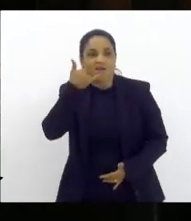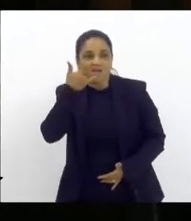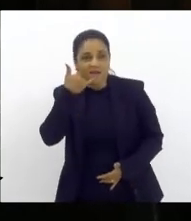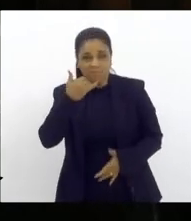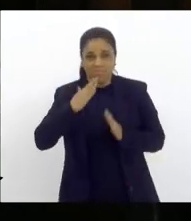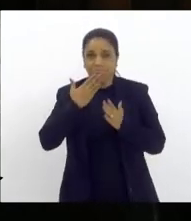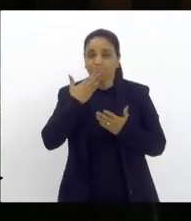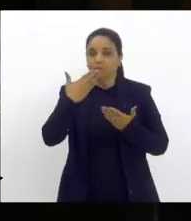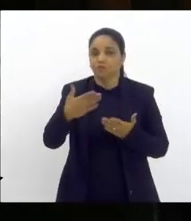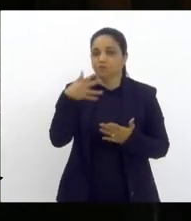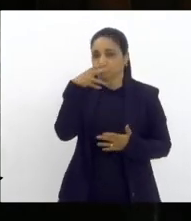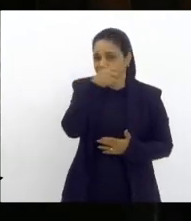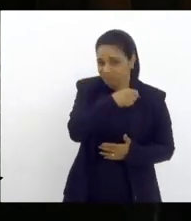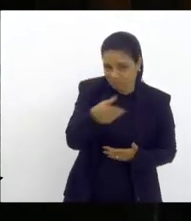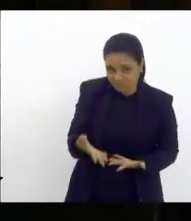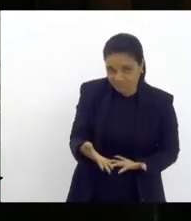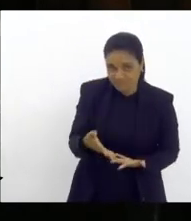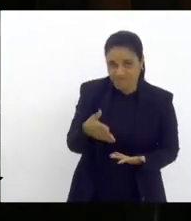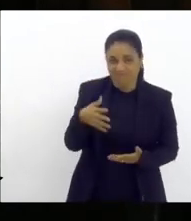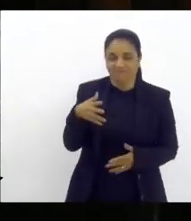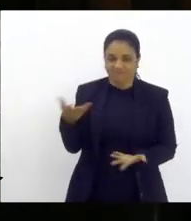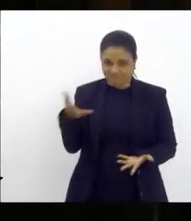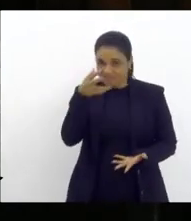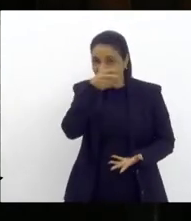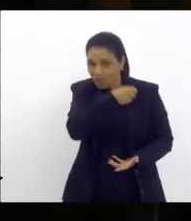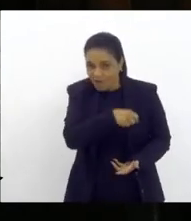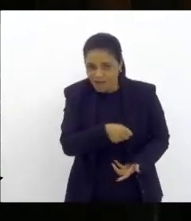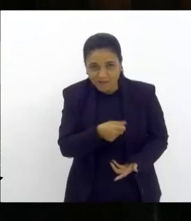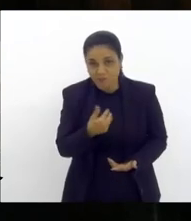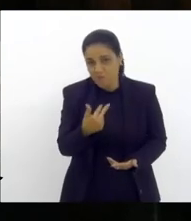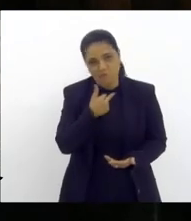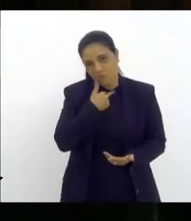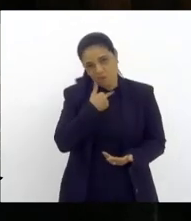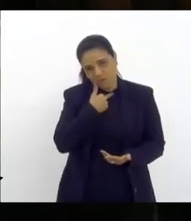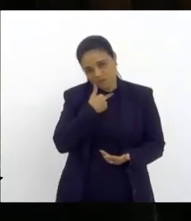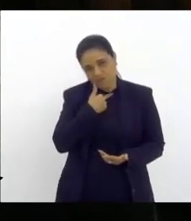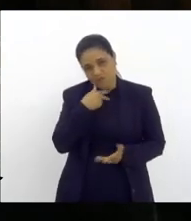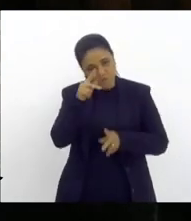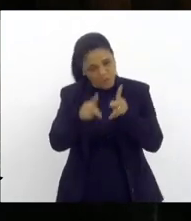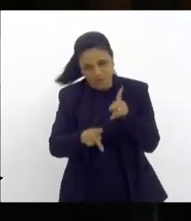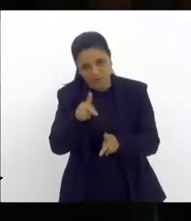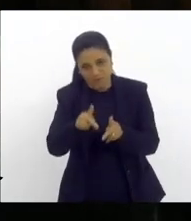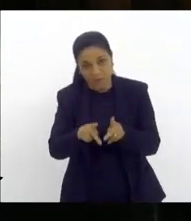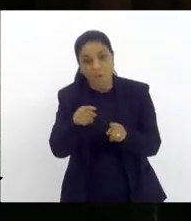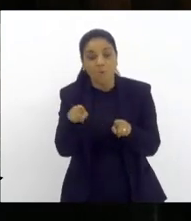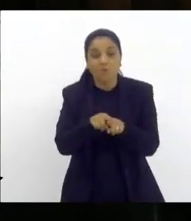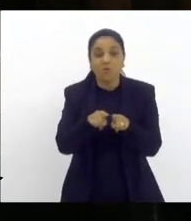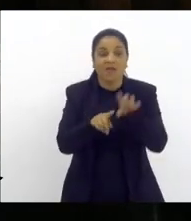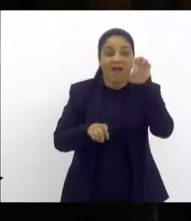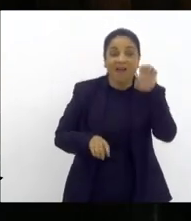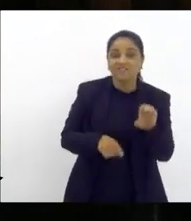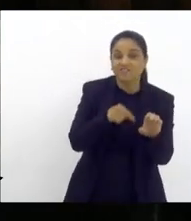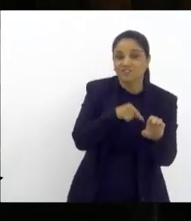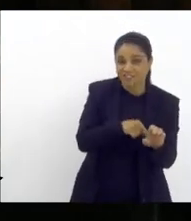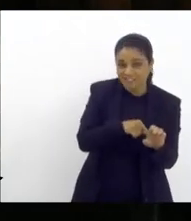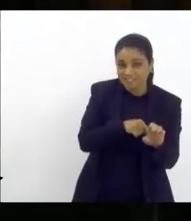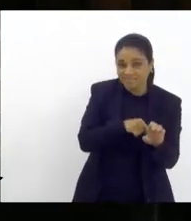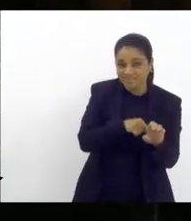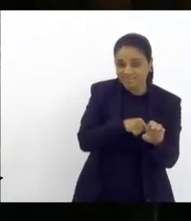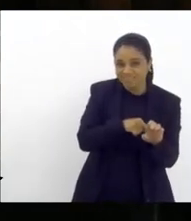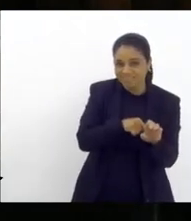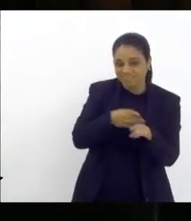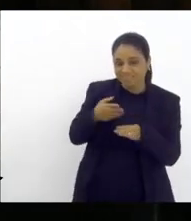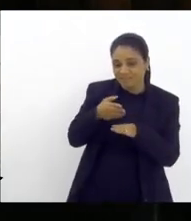de guerra para salvá-las Sabe por que que não podem porque a esquerda ingressou na justiça